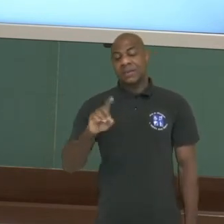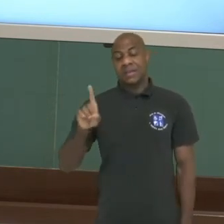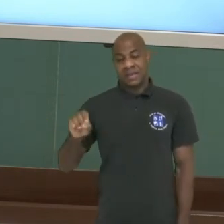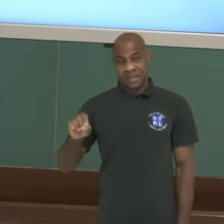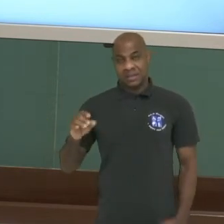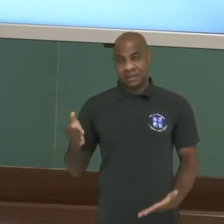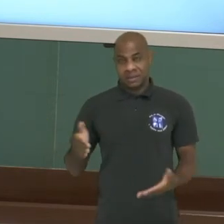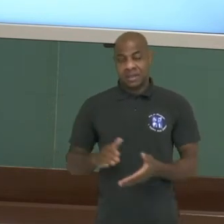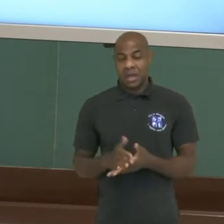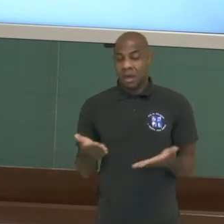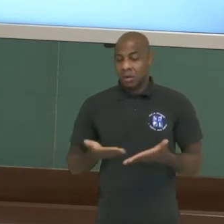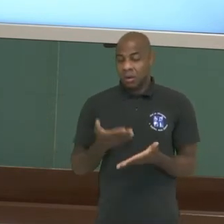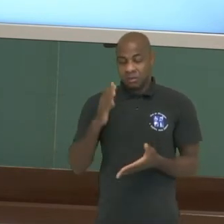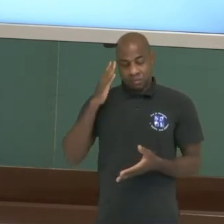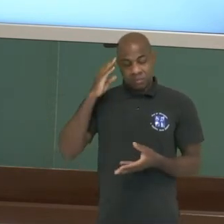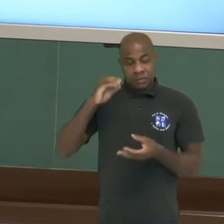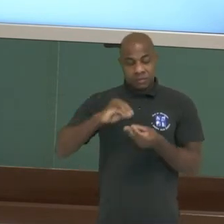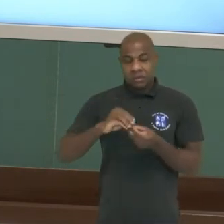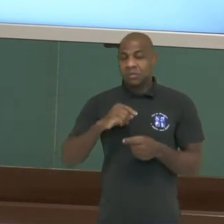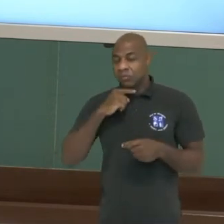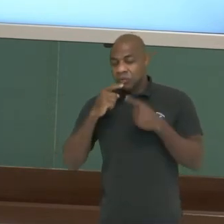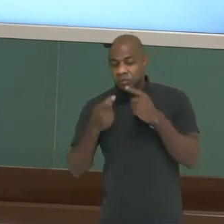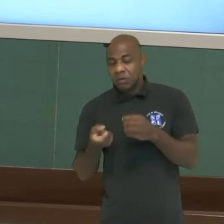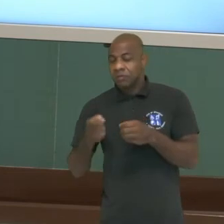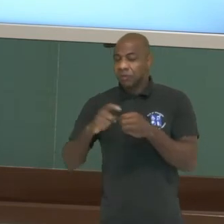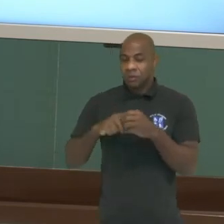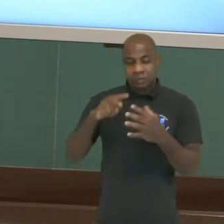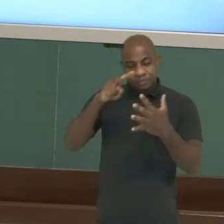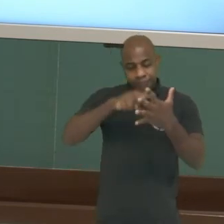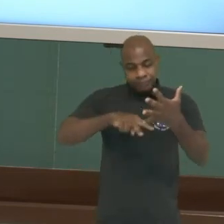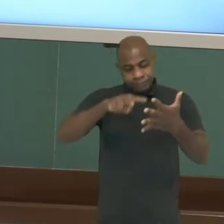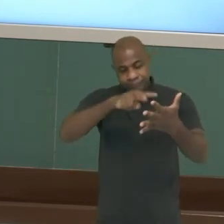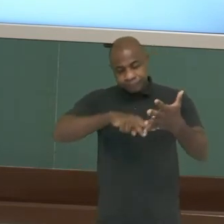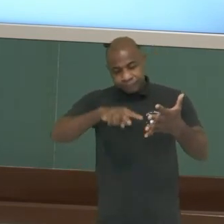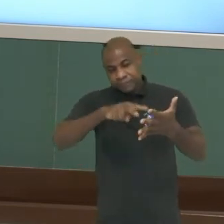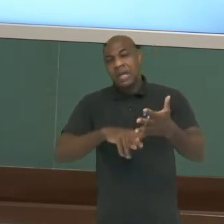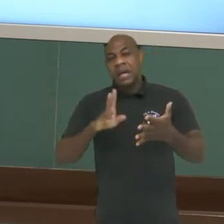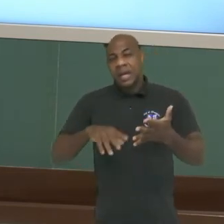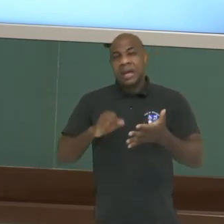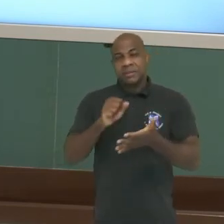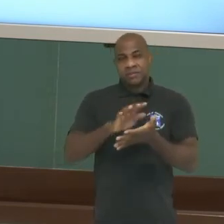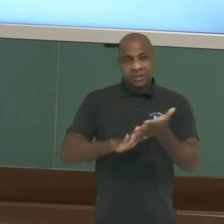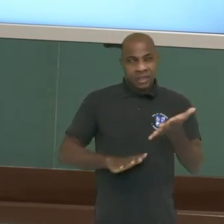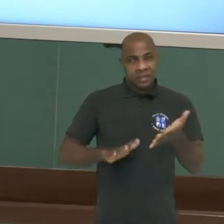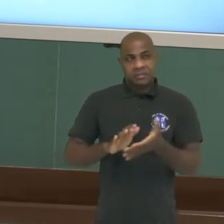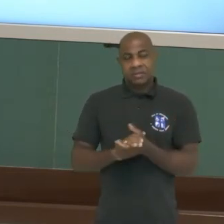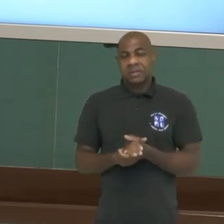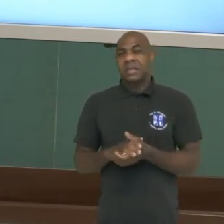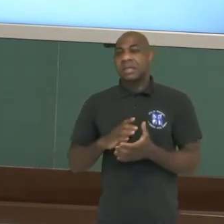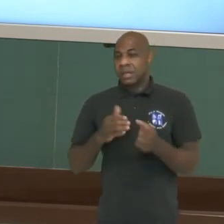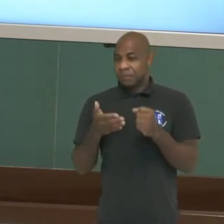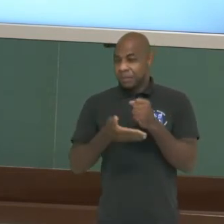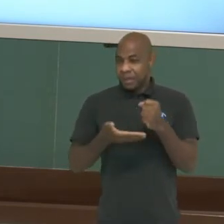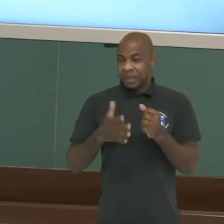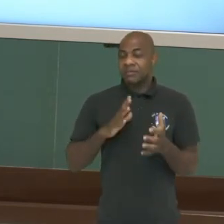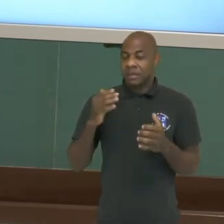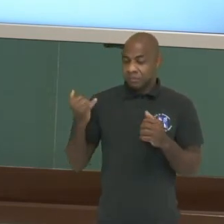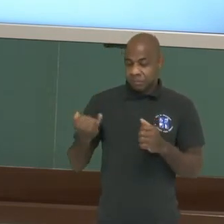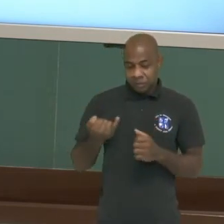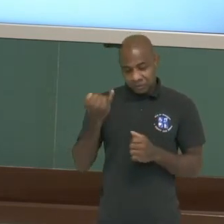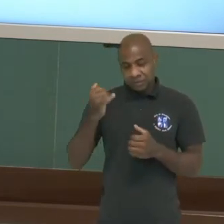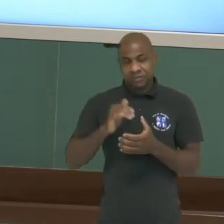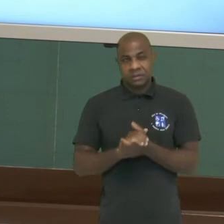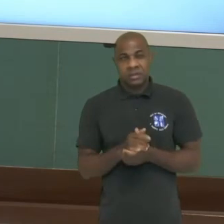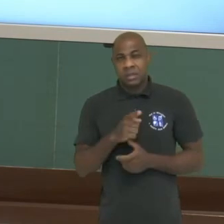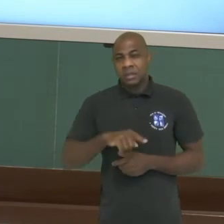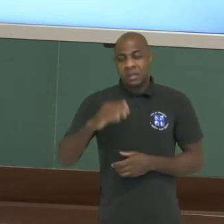compreenderam. Se ficou dúvida, volte e olhe de novo esse exercício, porque é um exercício que eu chamo de base, aquele fundamental. Se